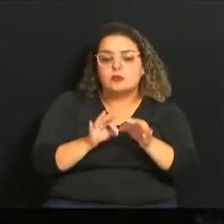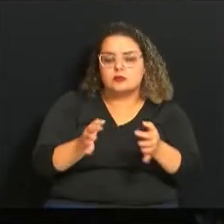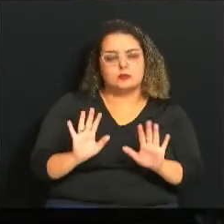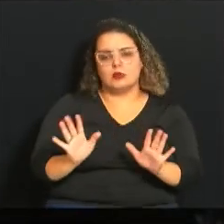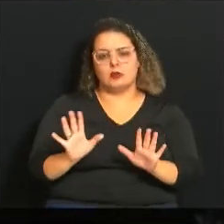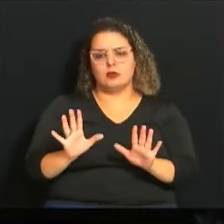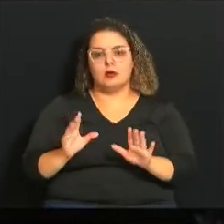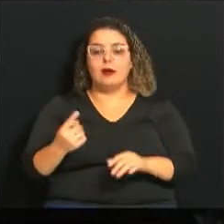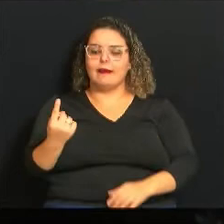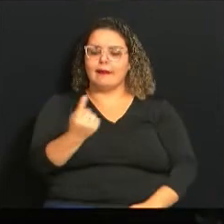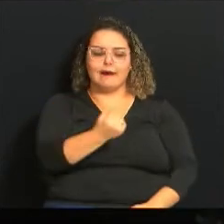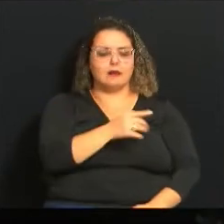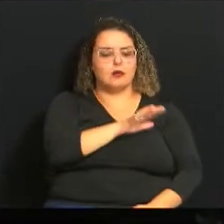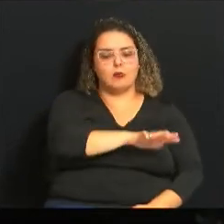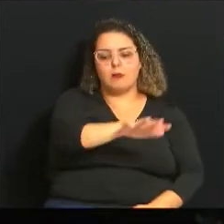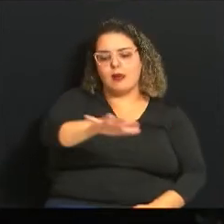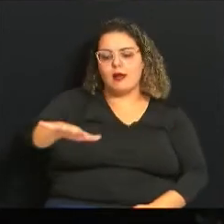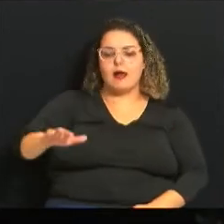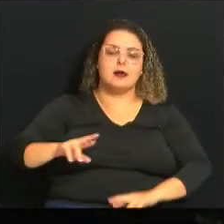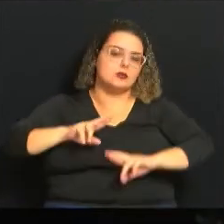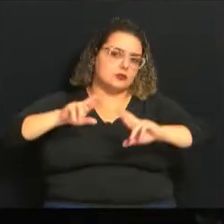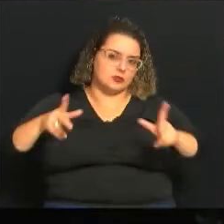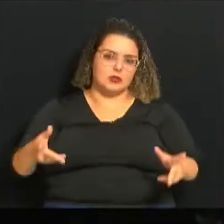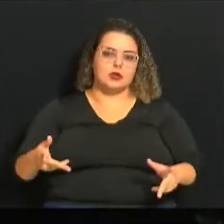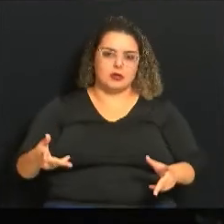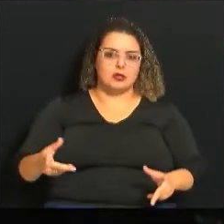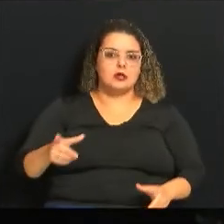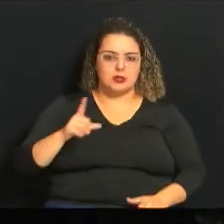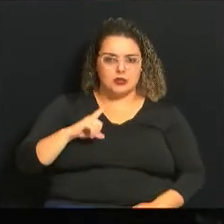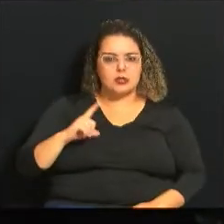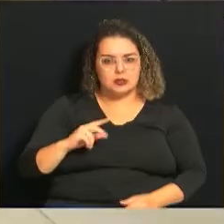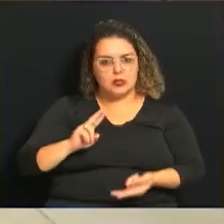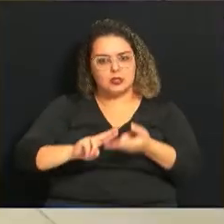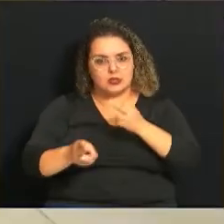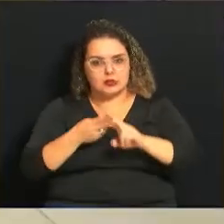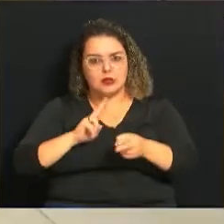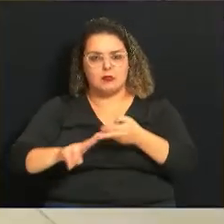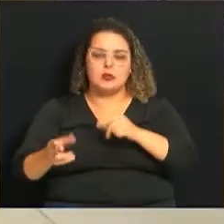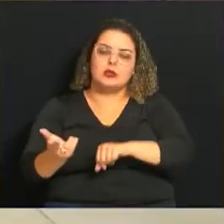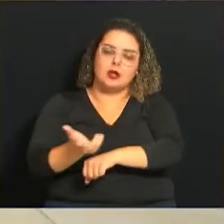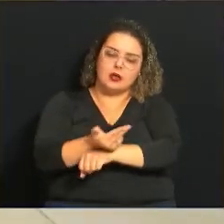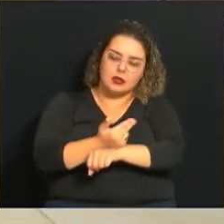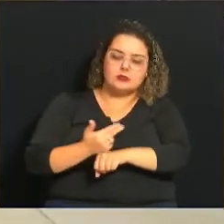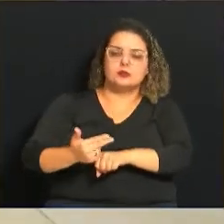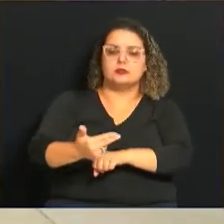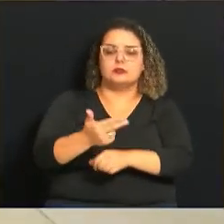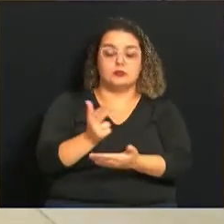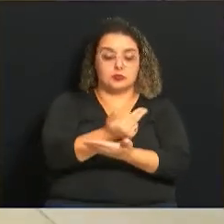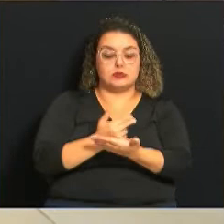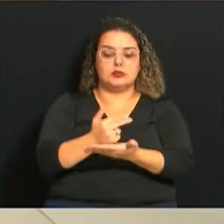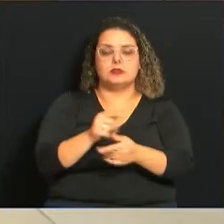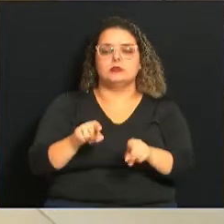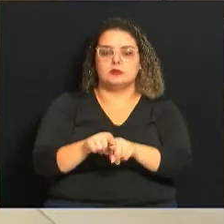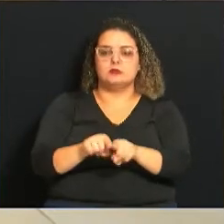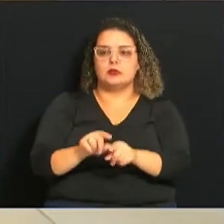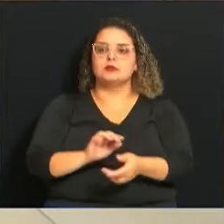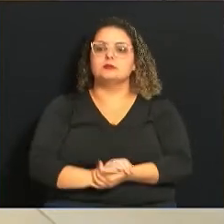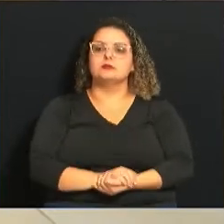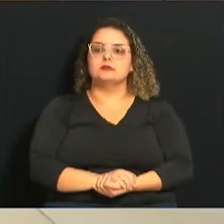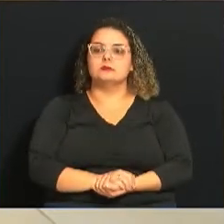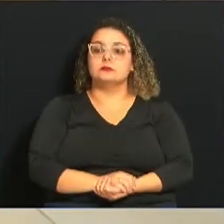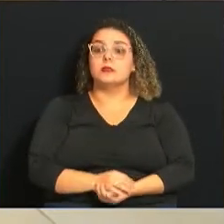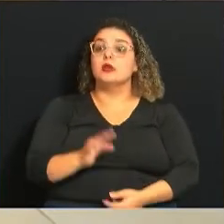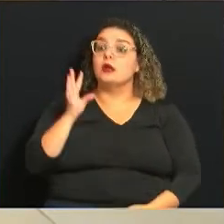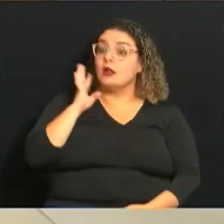e tem pessoas procurando por essa variedade de desenhos também. Nossa, super legal aí essa